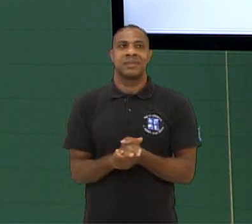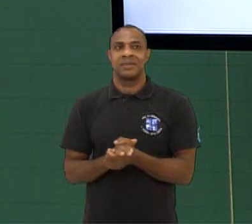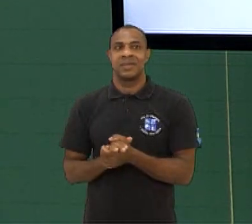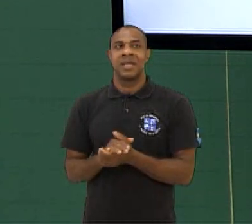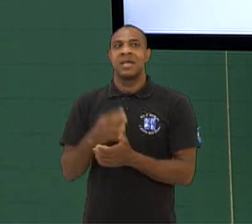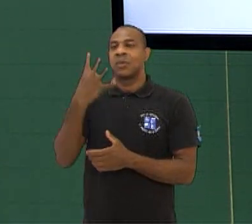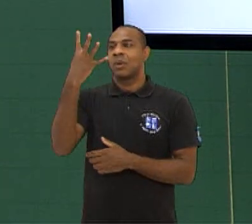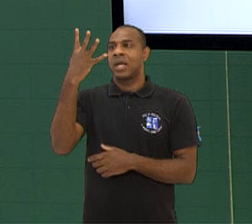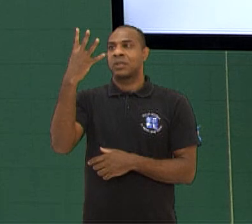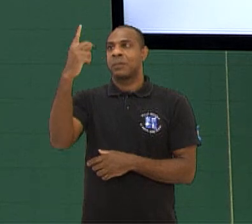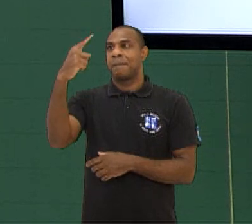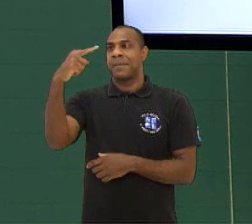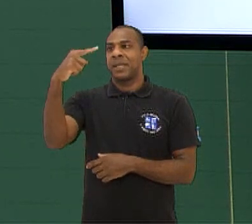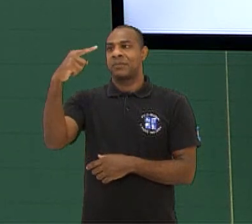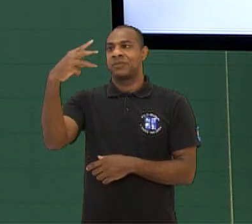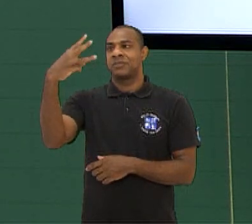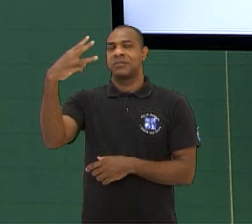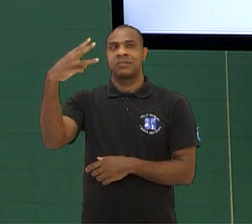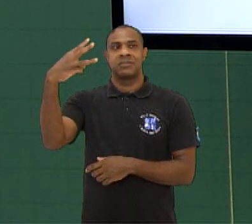quero x. Então, eu vou